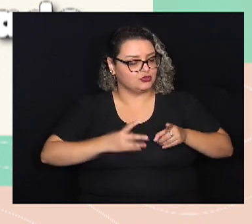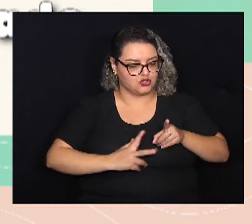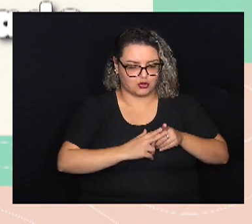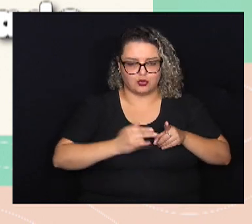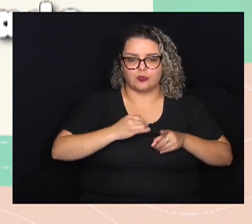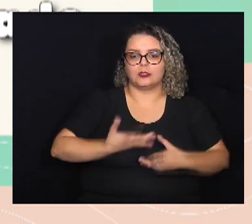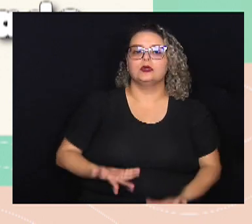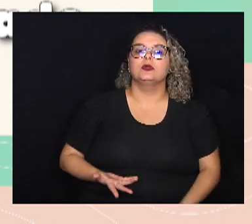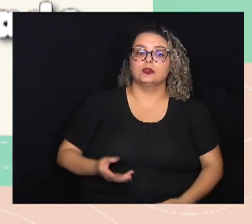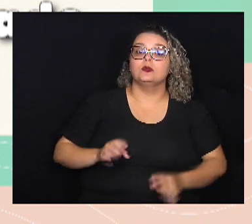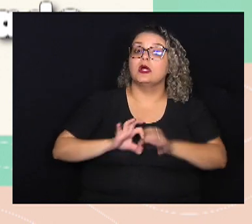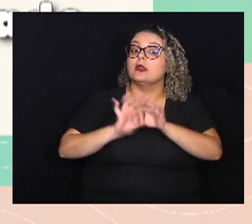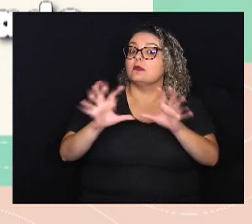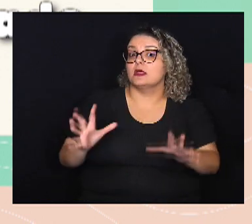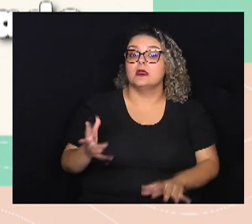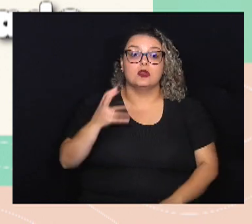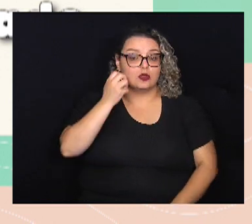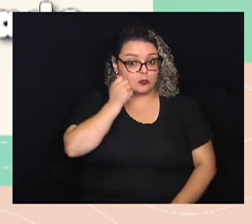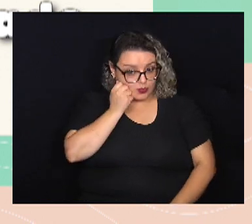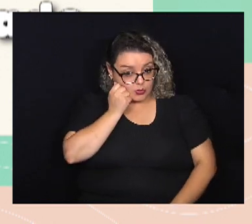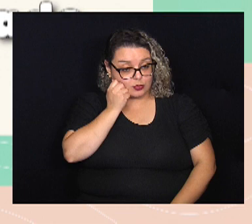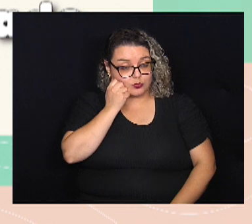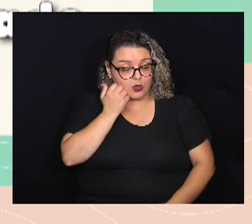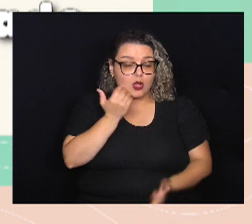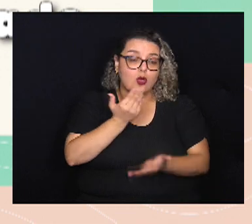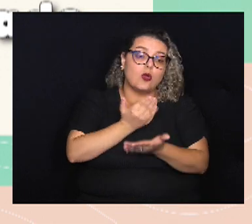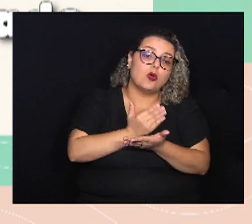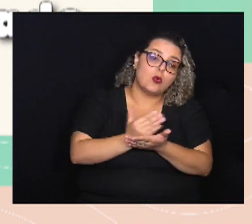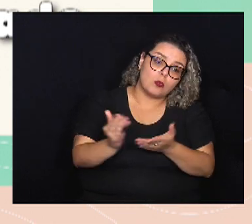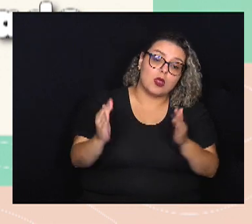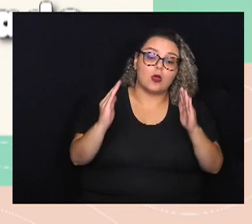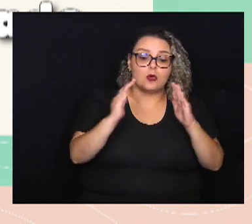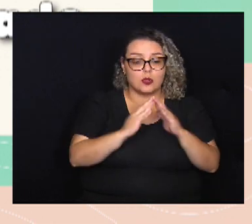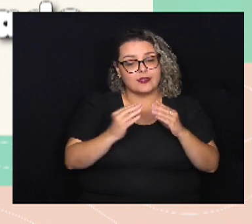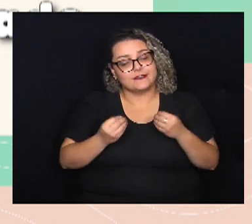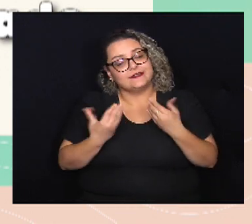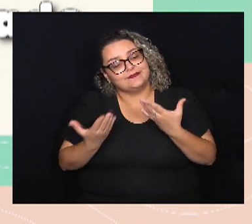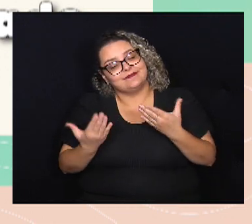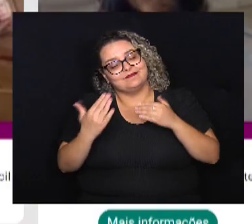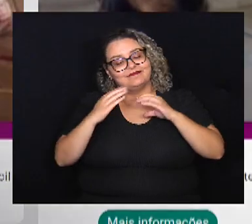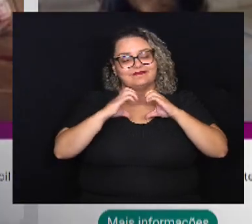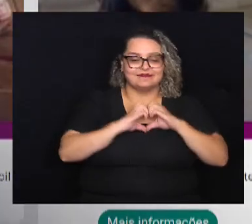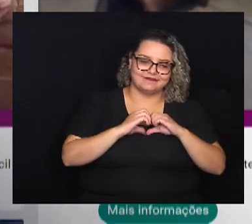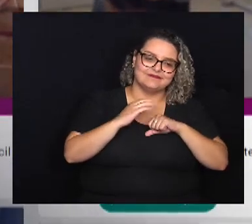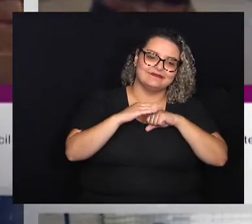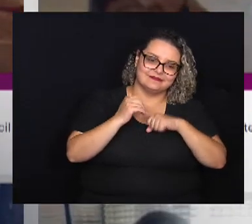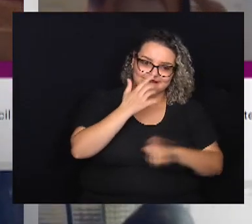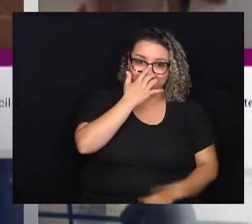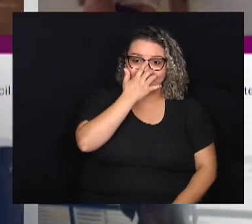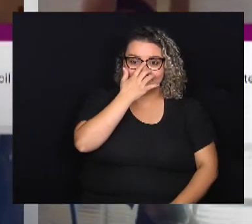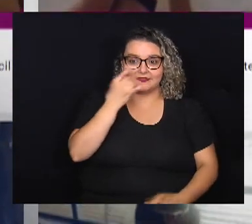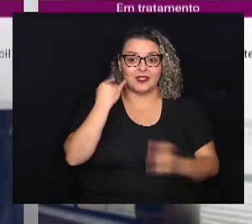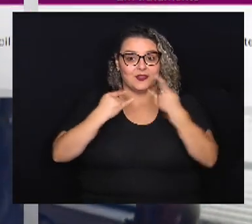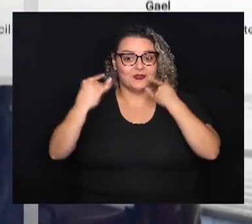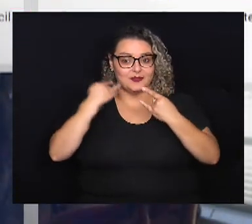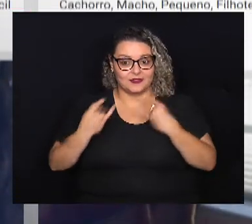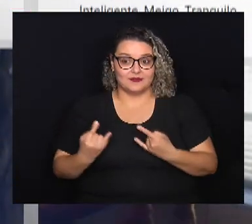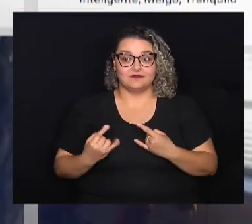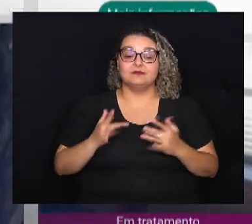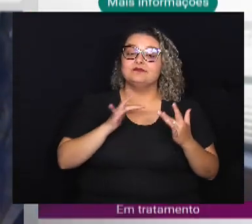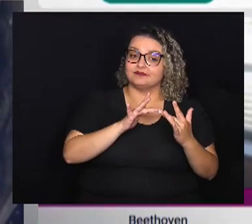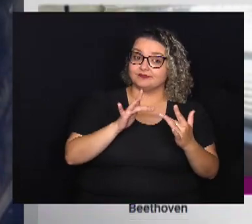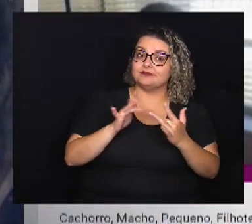disponível para adoção e recomeçar em um lar que lhe traga muito amor e carinho os interessados devem se